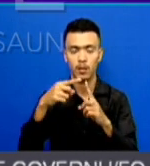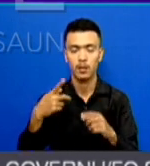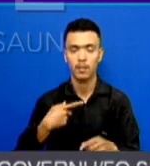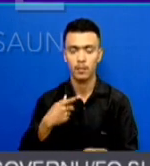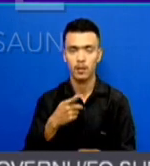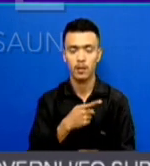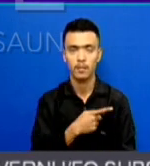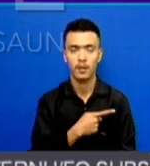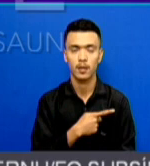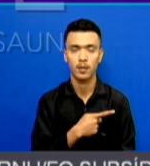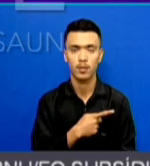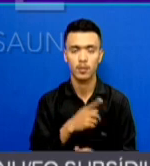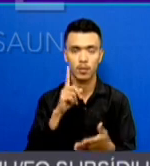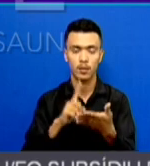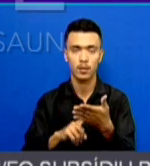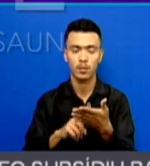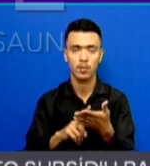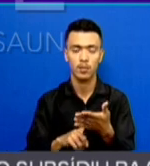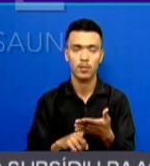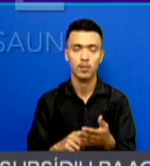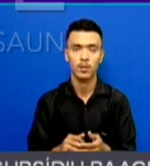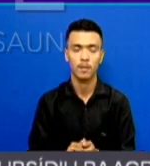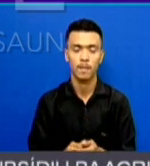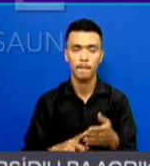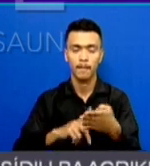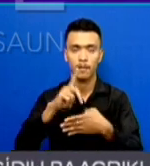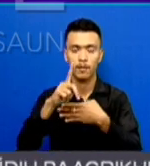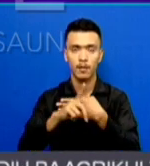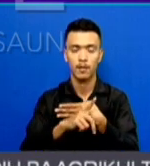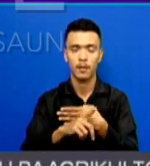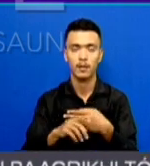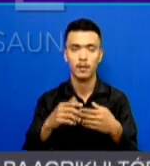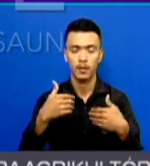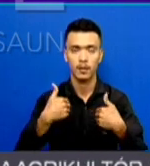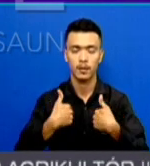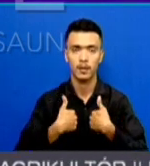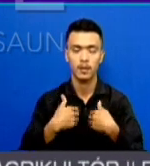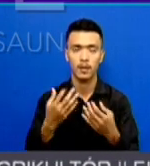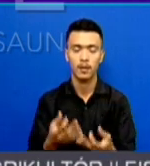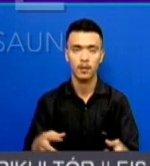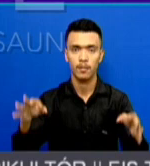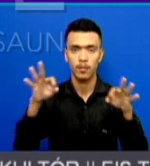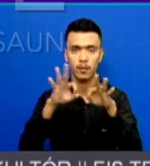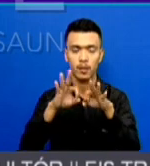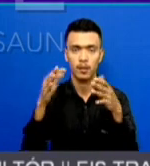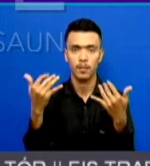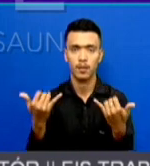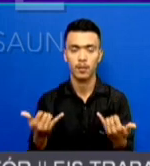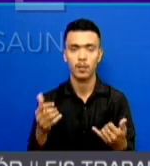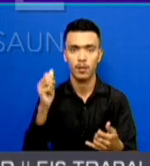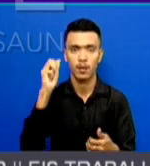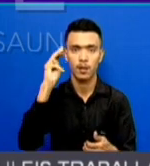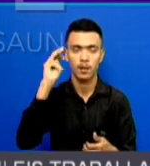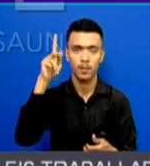parlamento discute ONU, e não vai, programa mais em detalhe, né? Sei sai. Mas é importante, maca, hoje, a